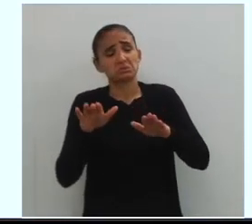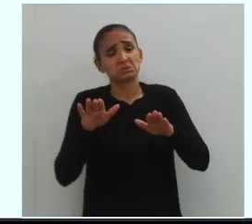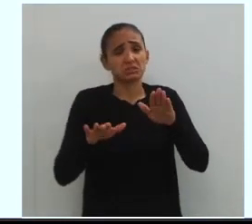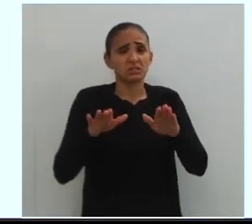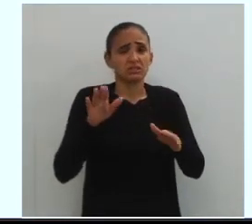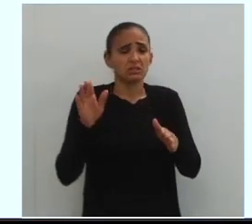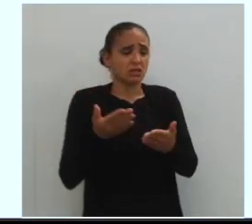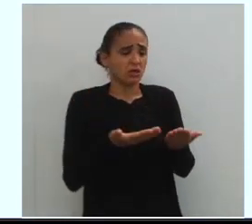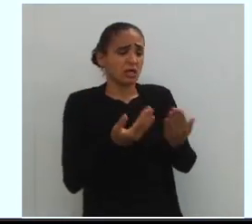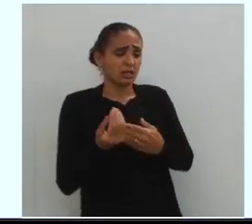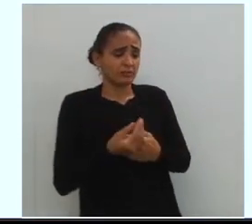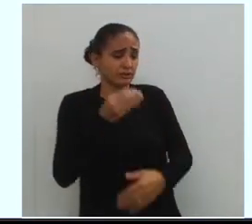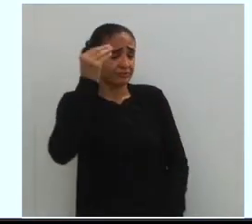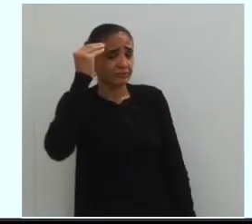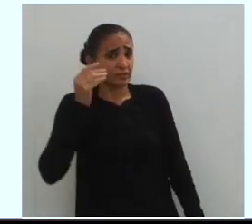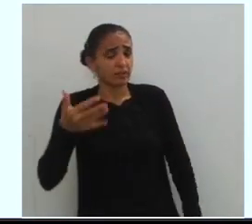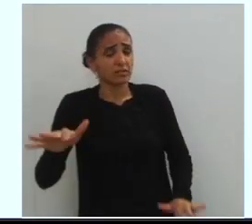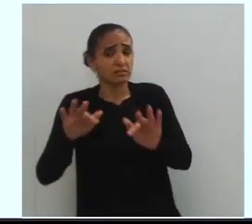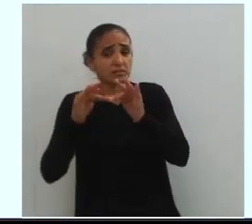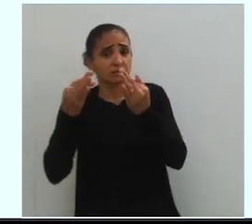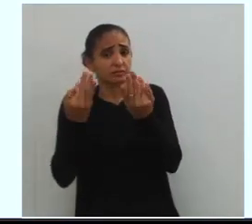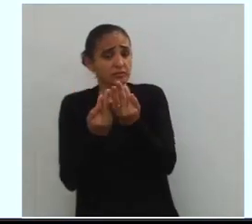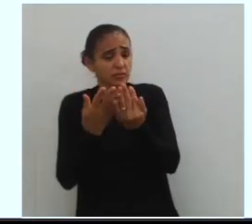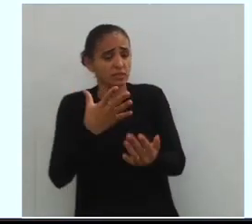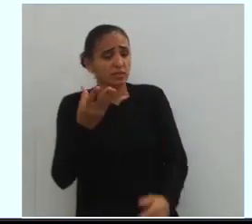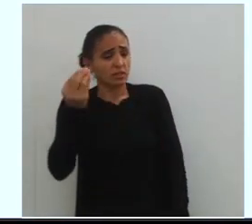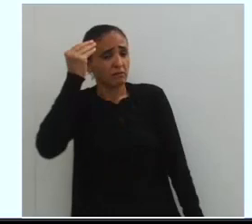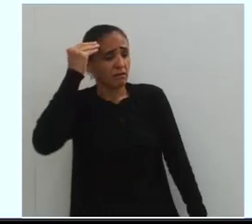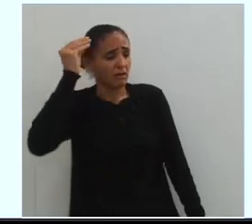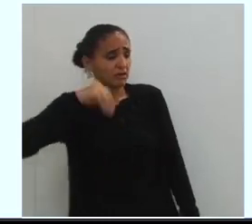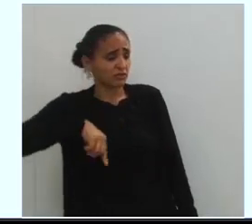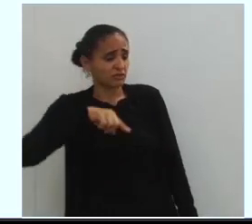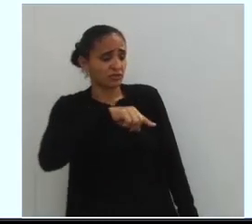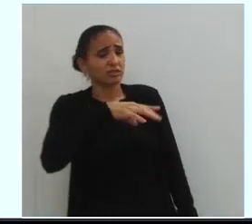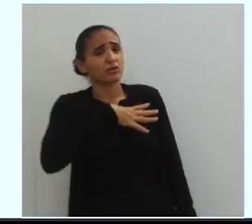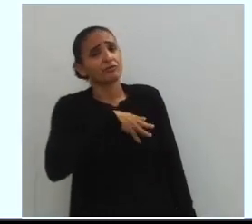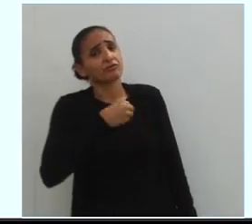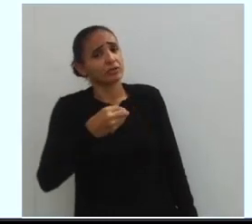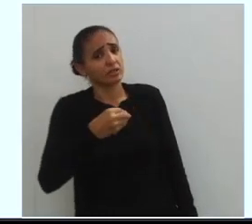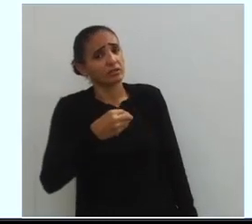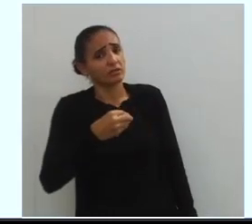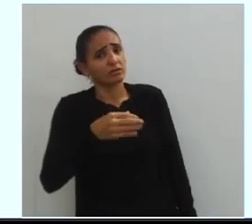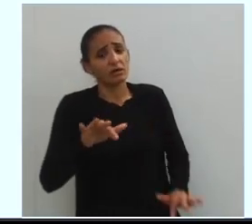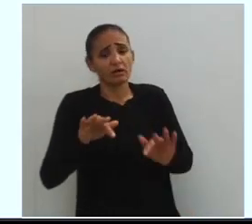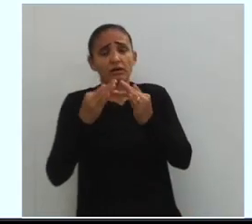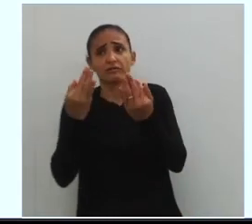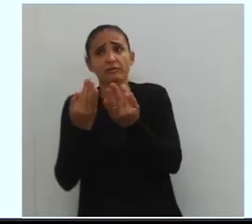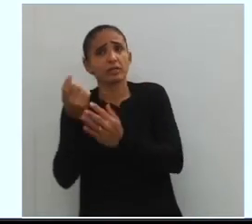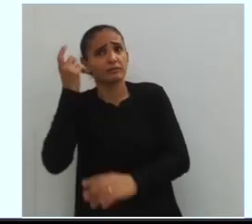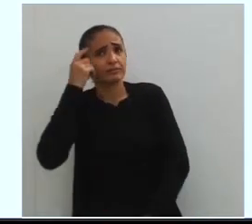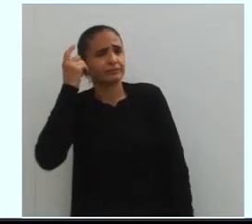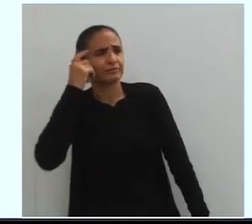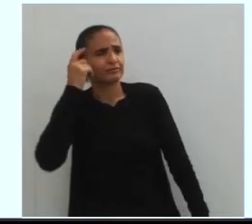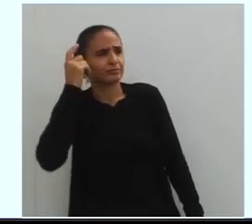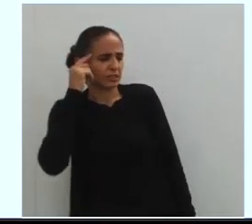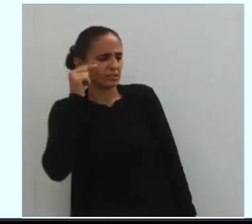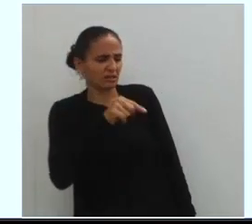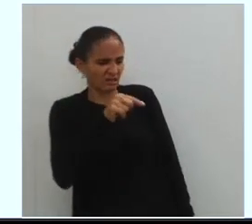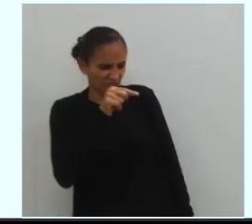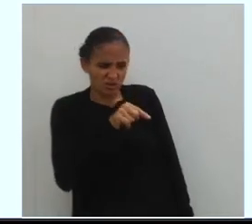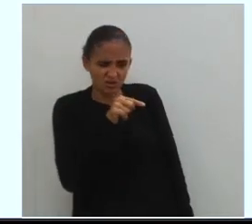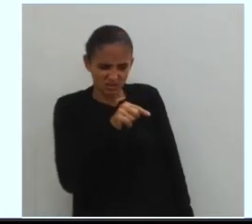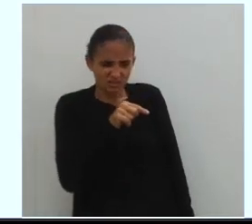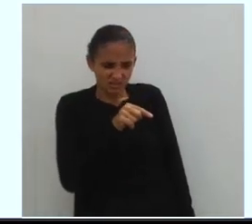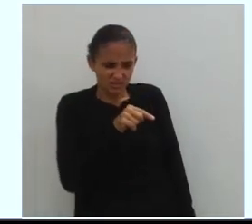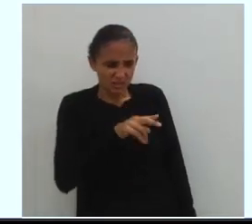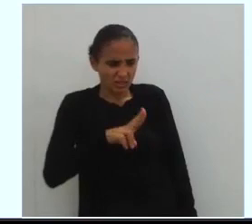entre acolher o filho ou rejeitar, né? Muitas famílias, quando sabem que o filho está usando drogas, a primeira coisa que faz é colocar o filho para